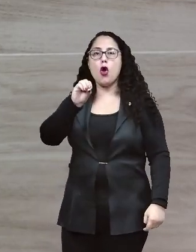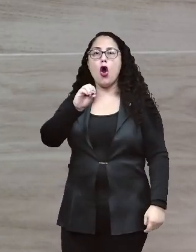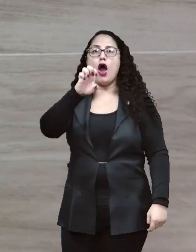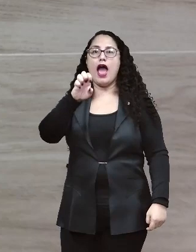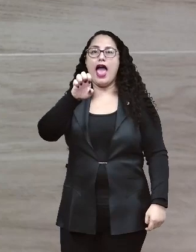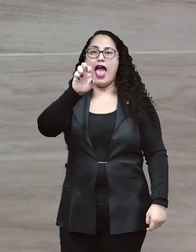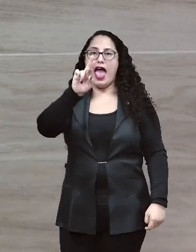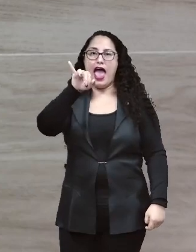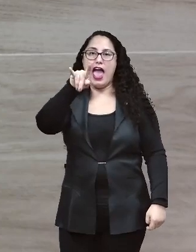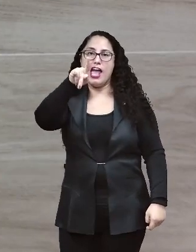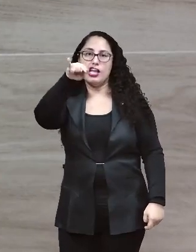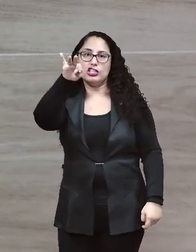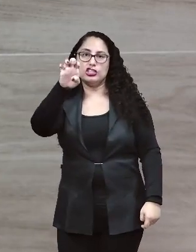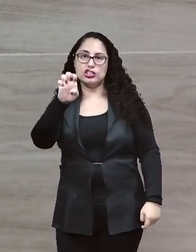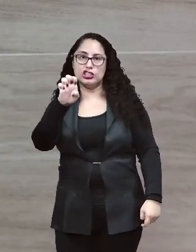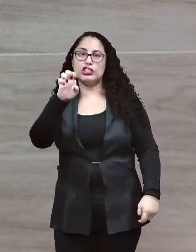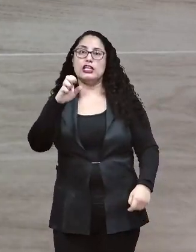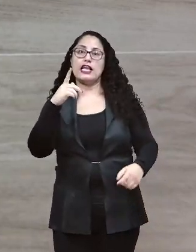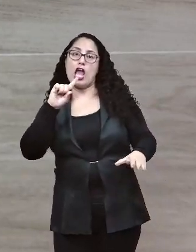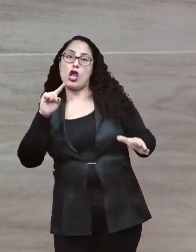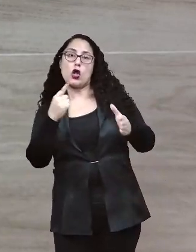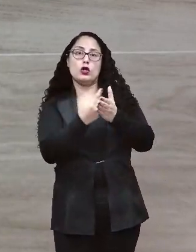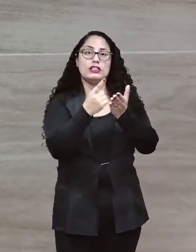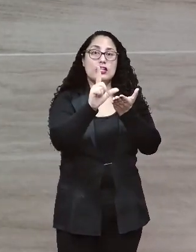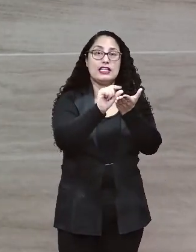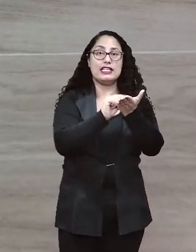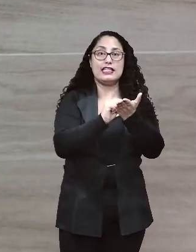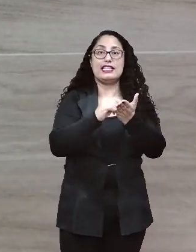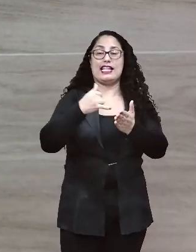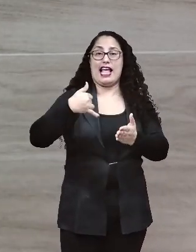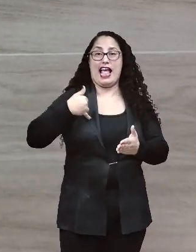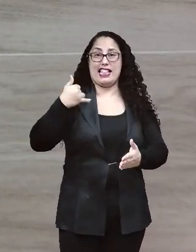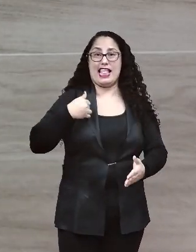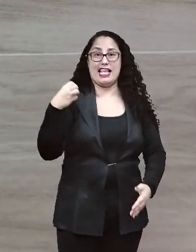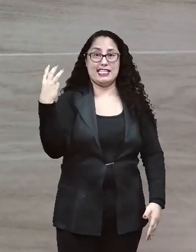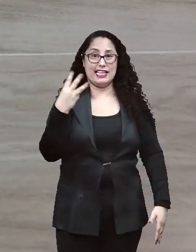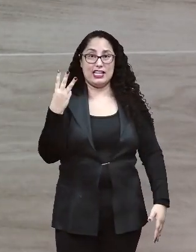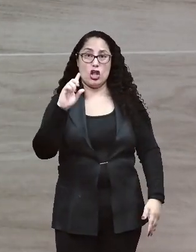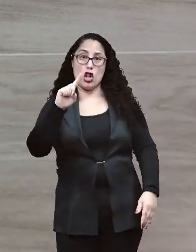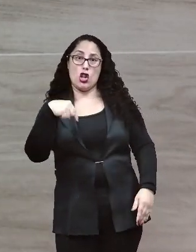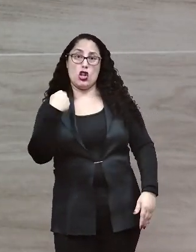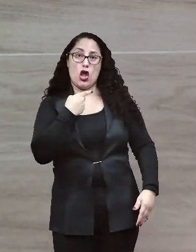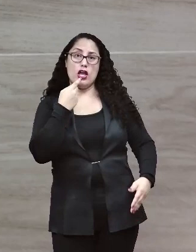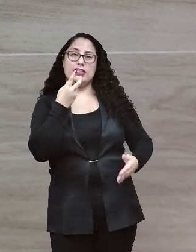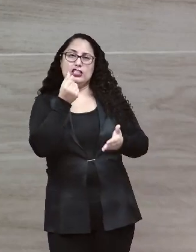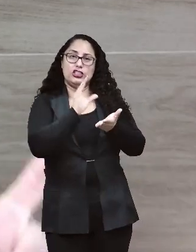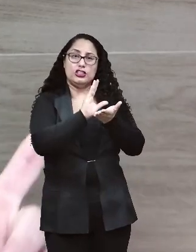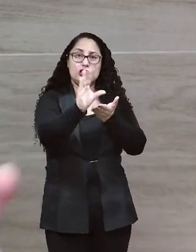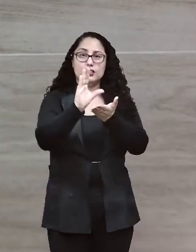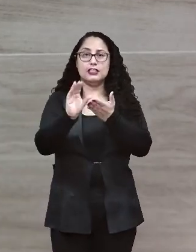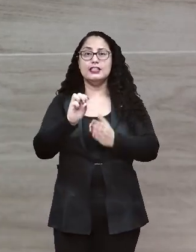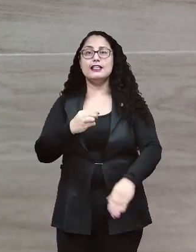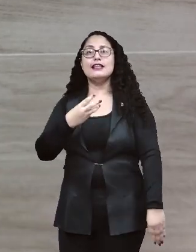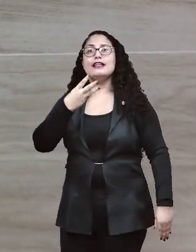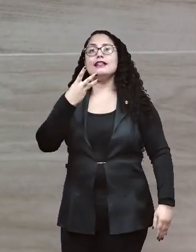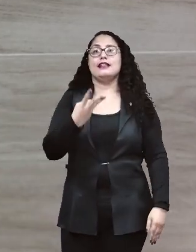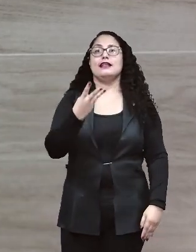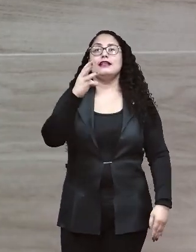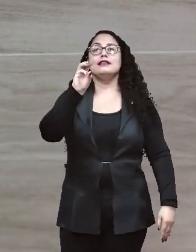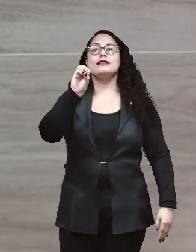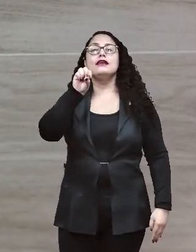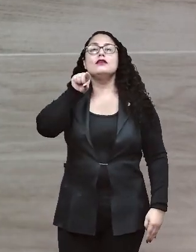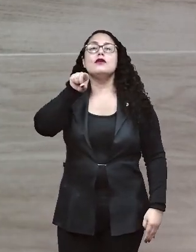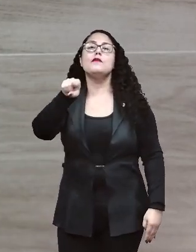justamente o projeto de inclusão digital e social para a terceira idade. Nesse projeto, nós fizemos o quê? Nós investimos R$300 mil